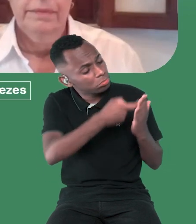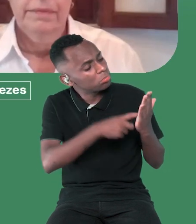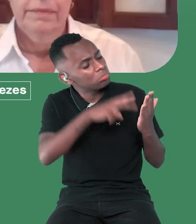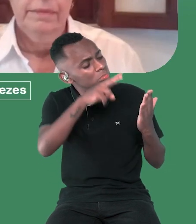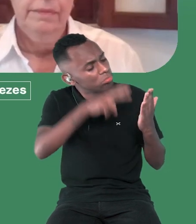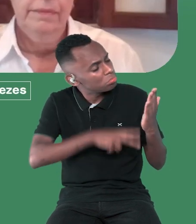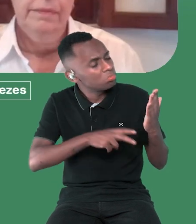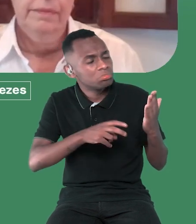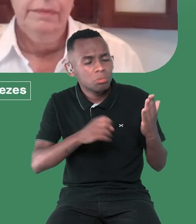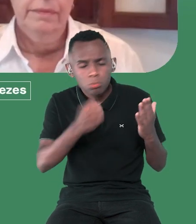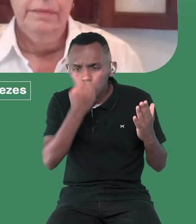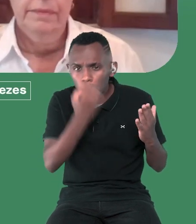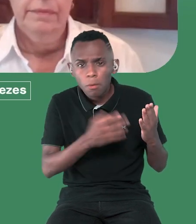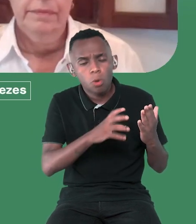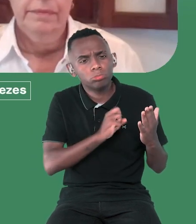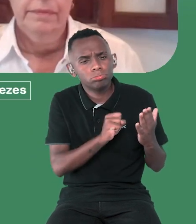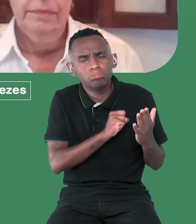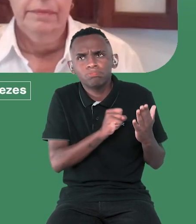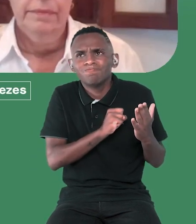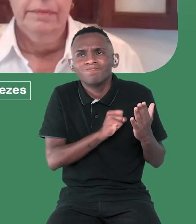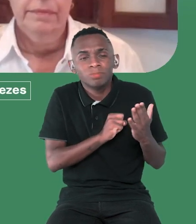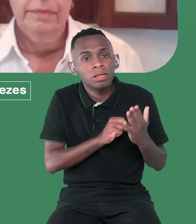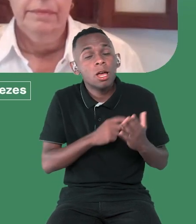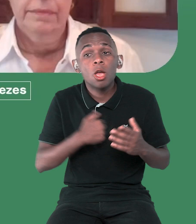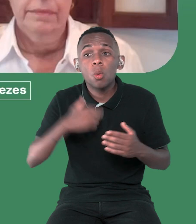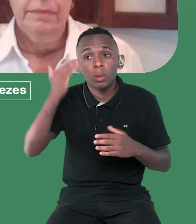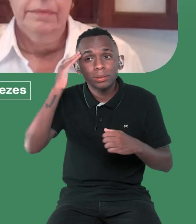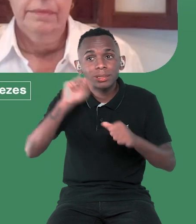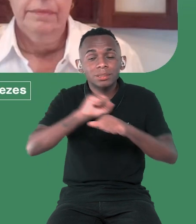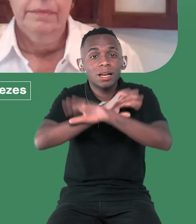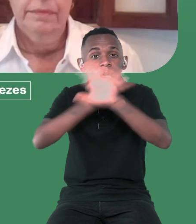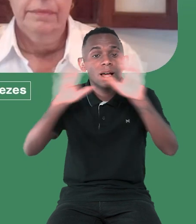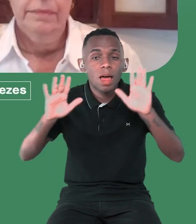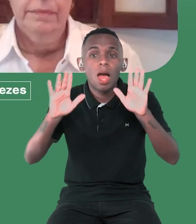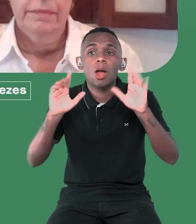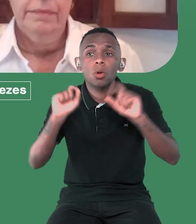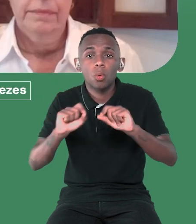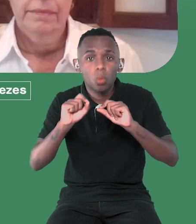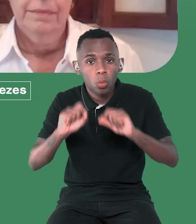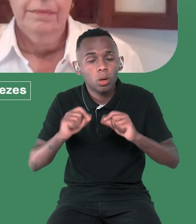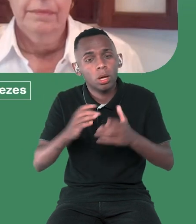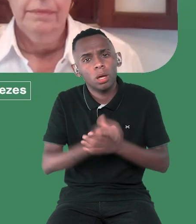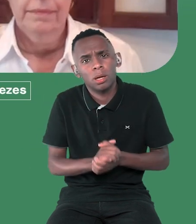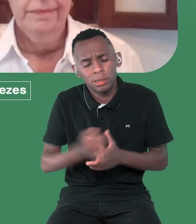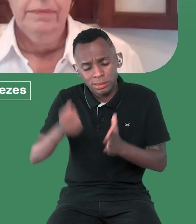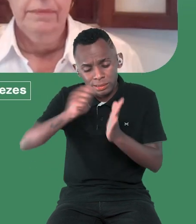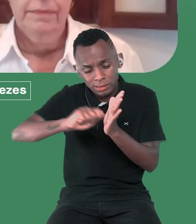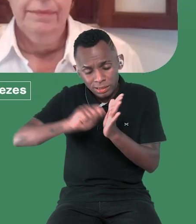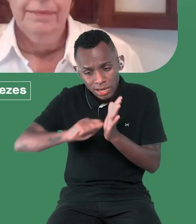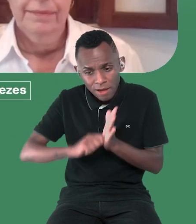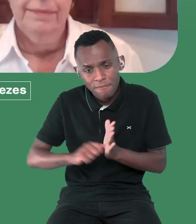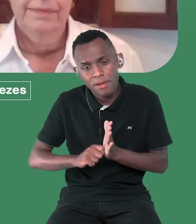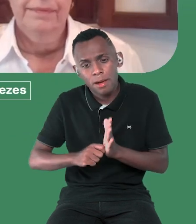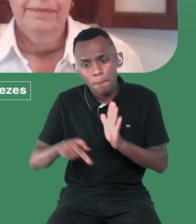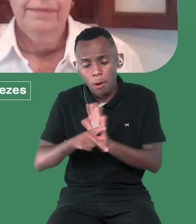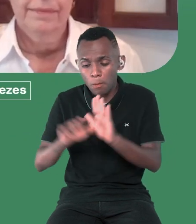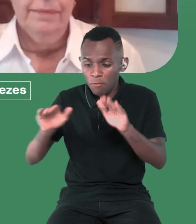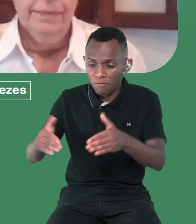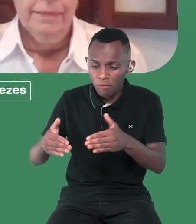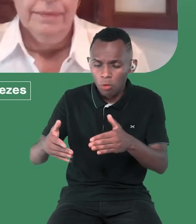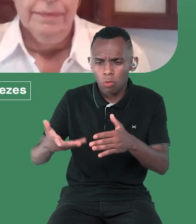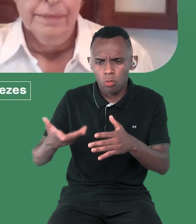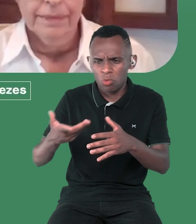E aí eu entendi naquele momento que escrever para a infância não é uma coisa, estou sentando e vou